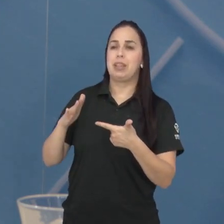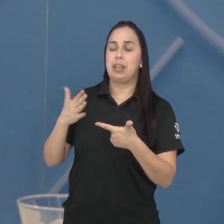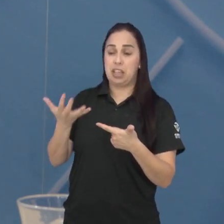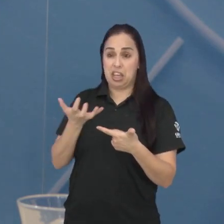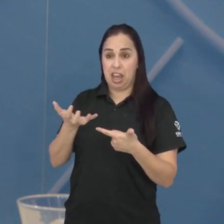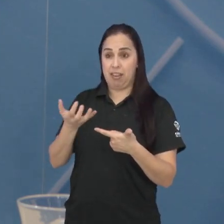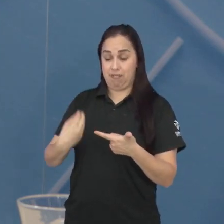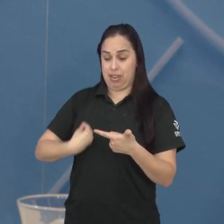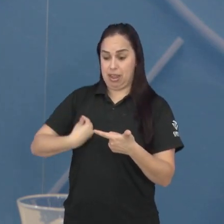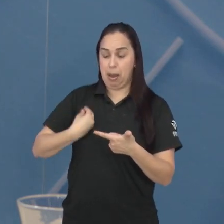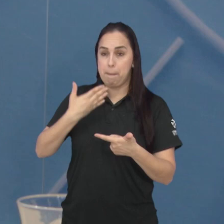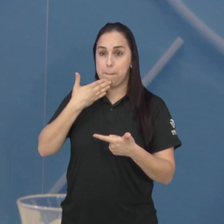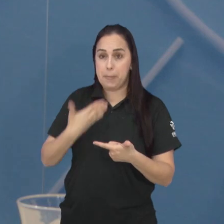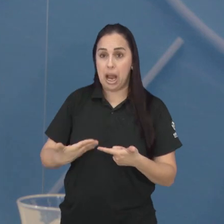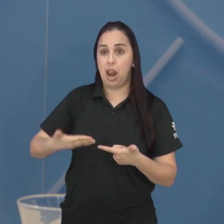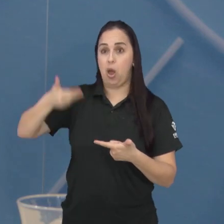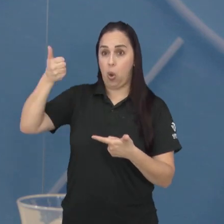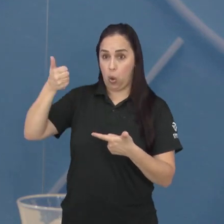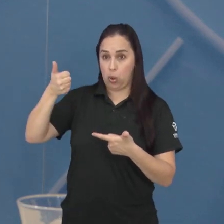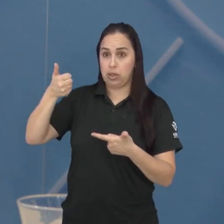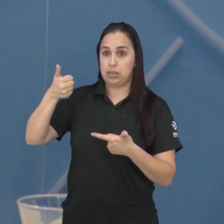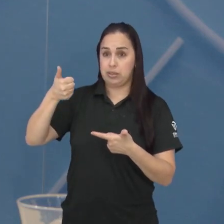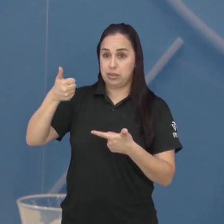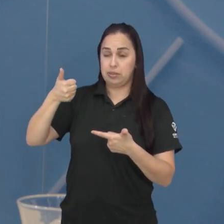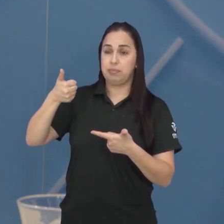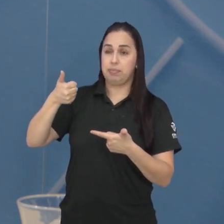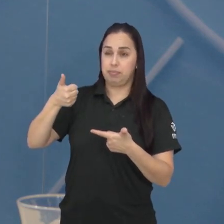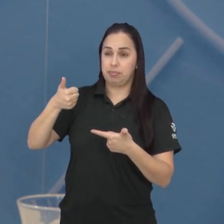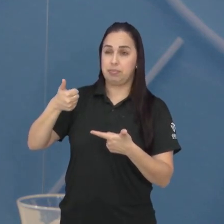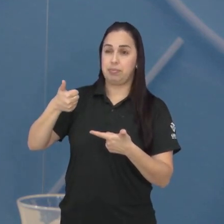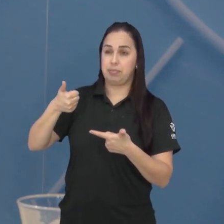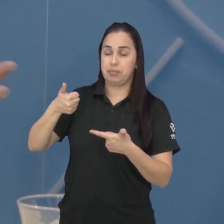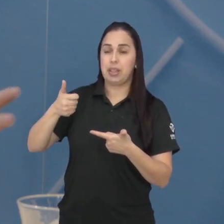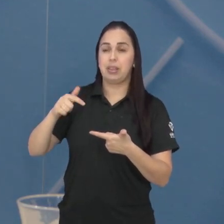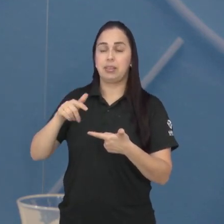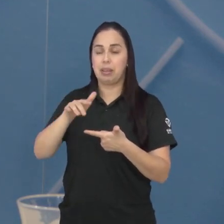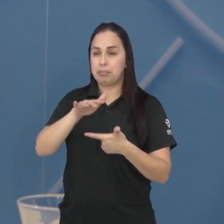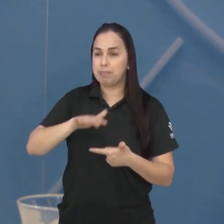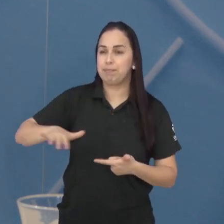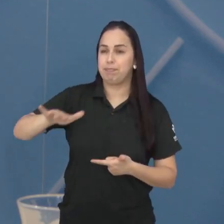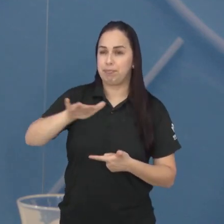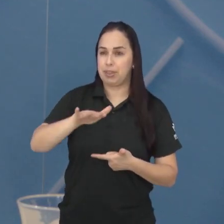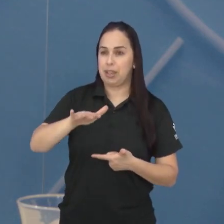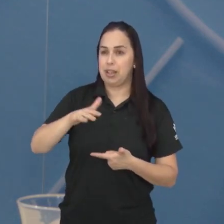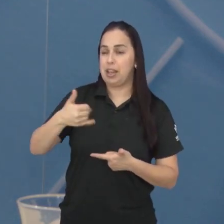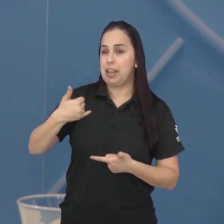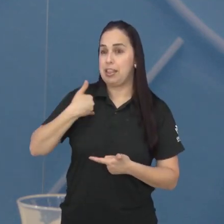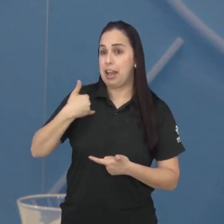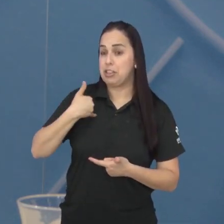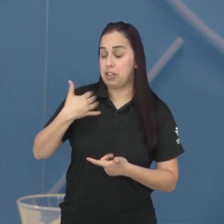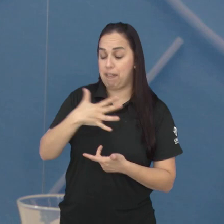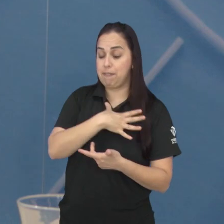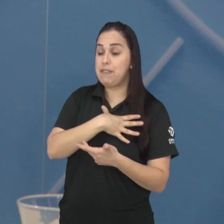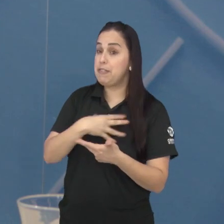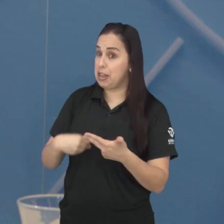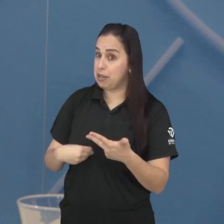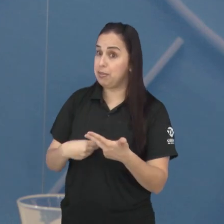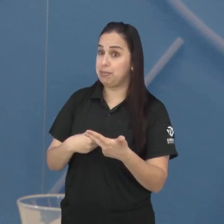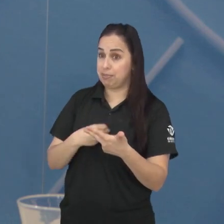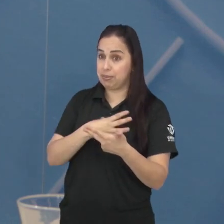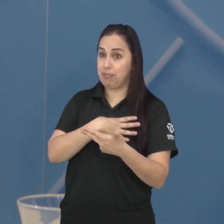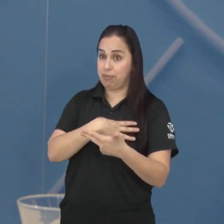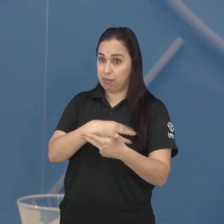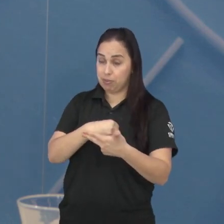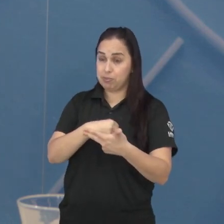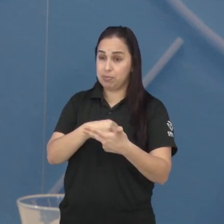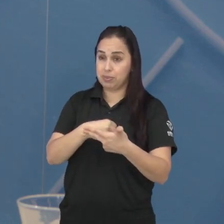de vida, tá ali, né, a maior parte aqui entre nós aqui, né, tem idade para ter criança ainda, né, vamos dizer